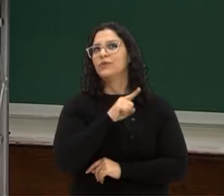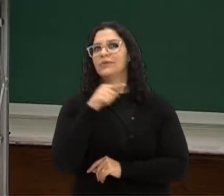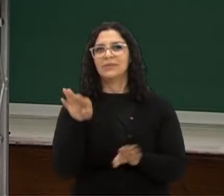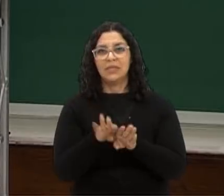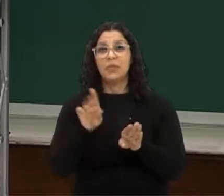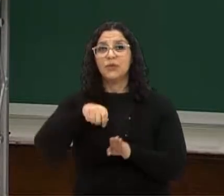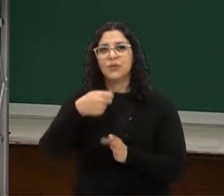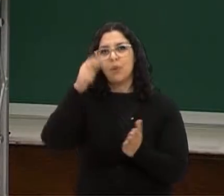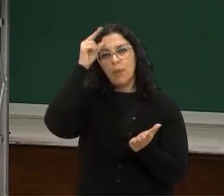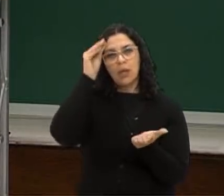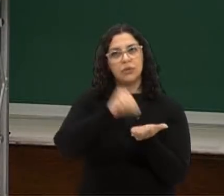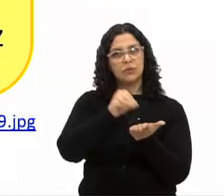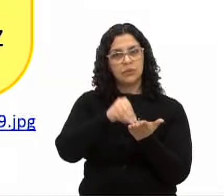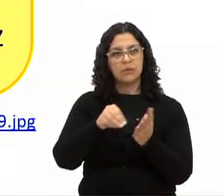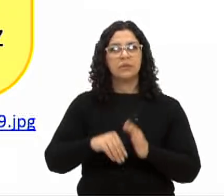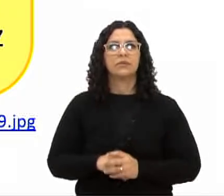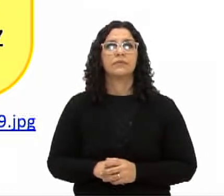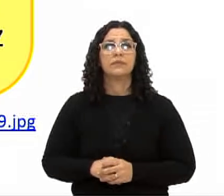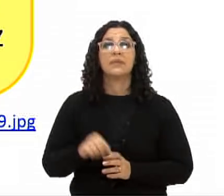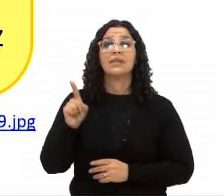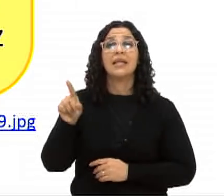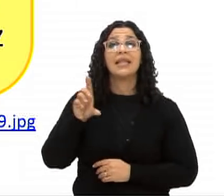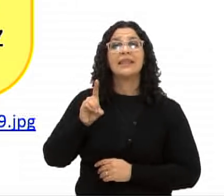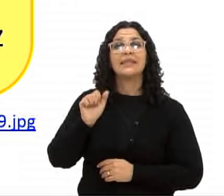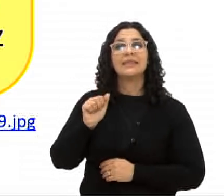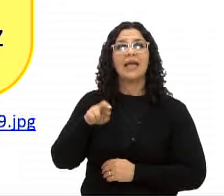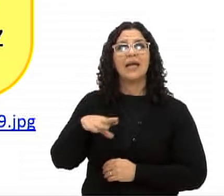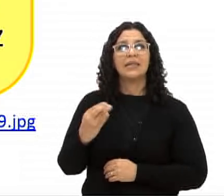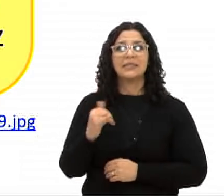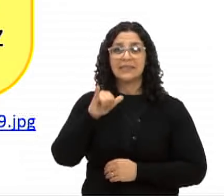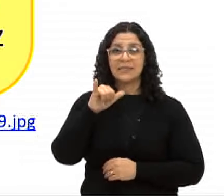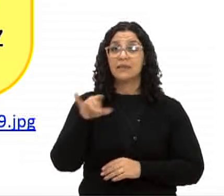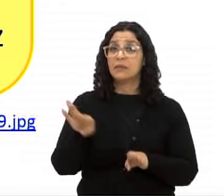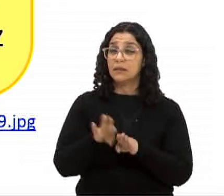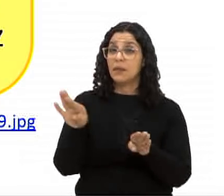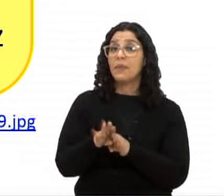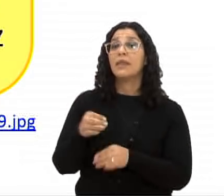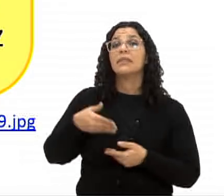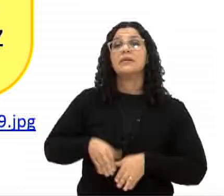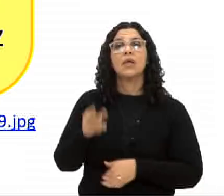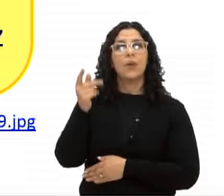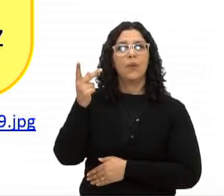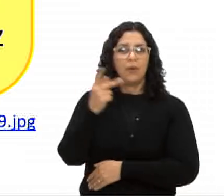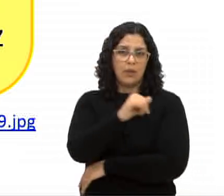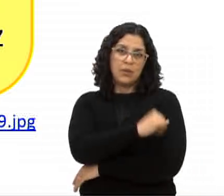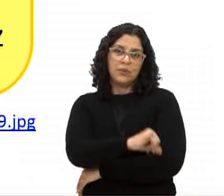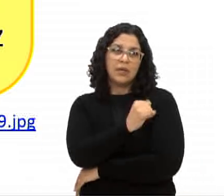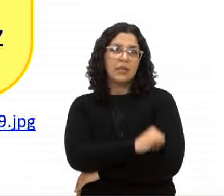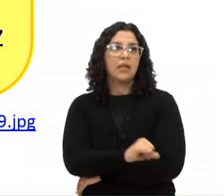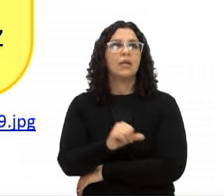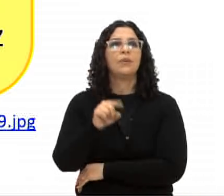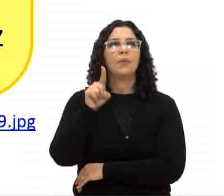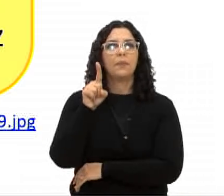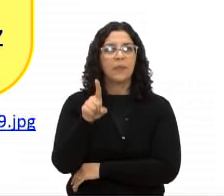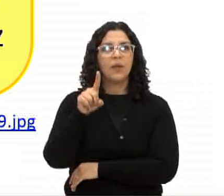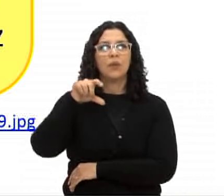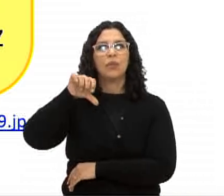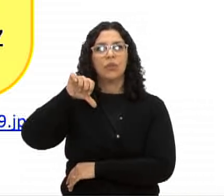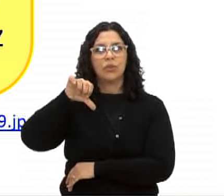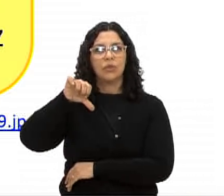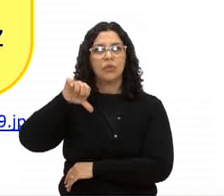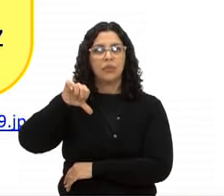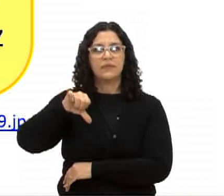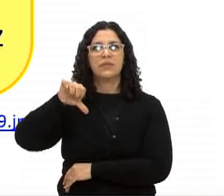todo mundo sabe quem é eles, né? Darcy Lima, outro atleta, né? Ele é do Rio de Janeiro, de 1962, ele já tem uma idade um pouco